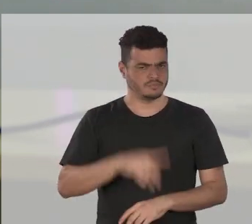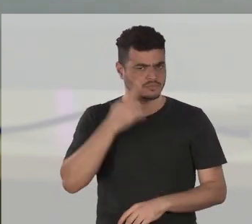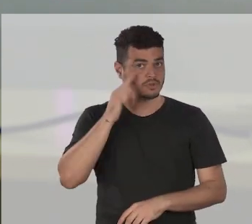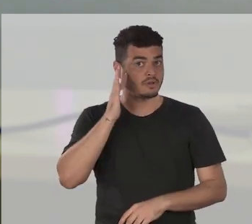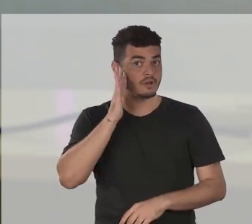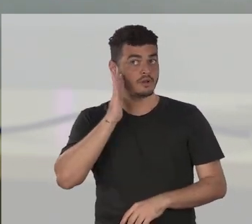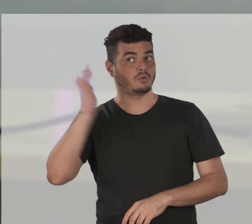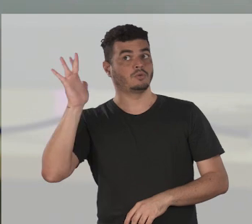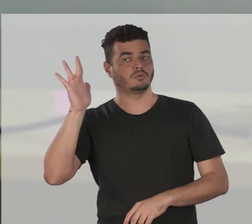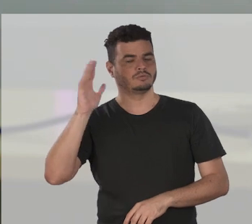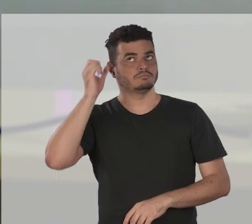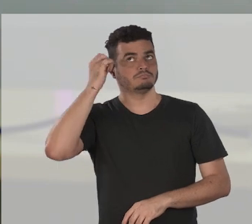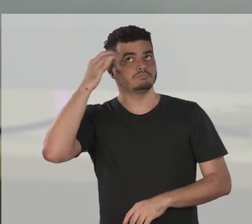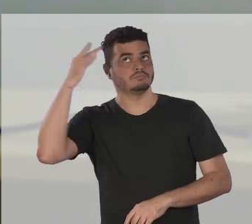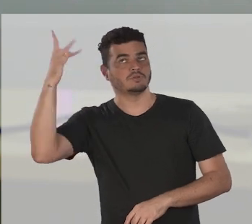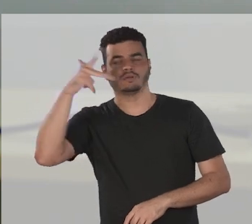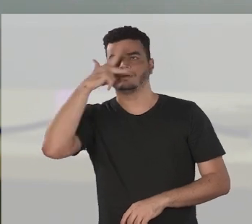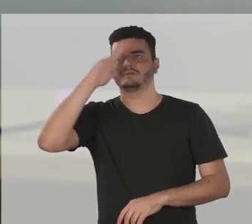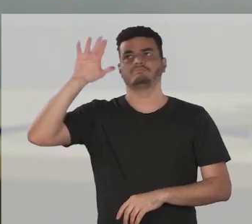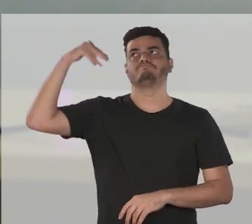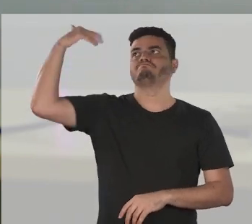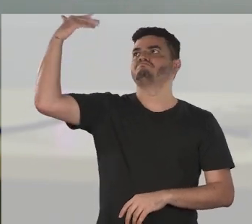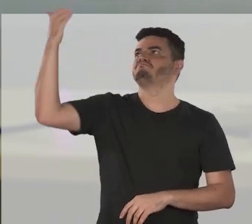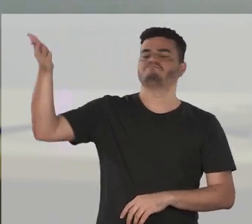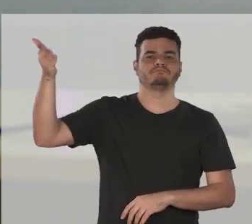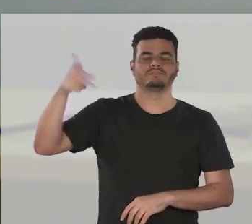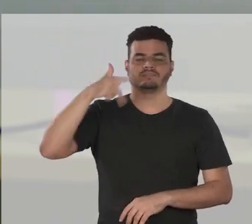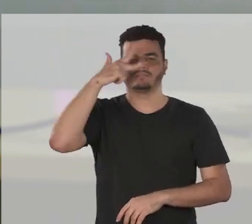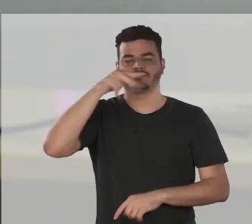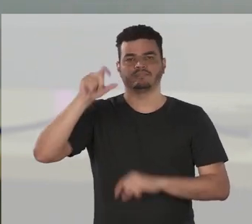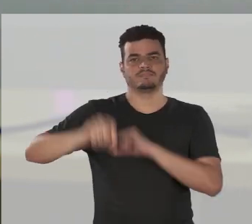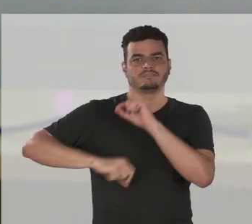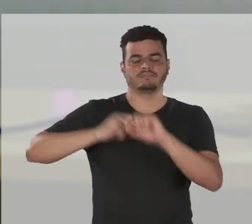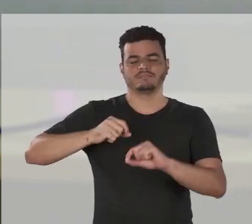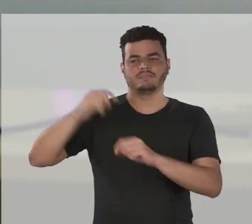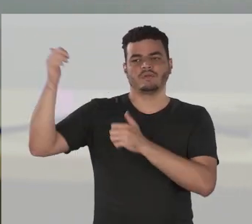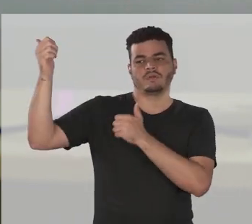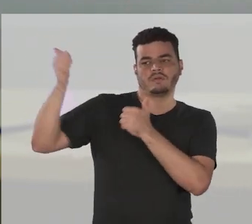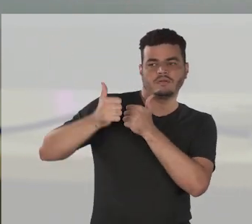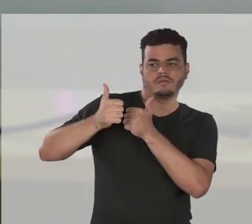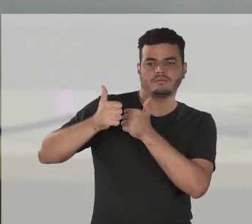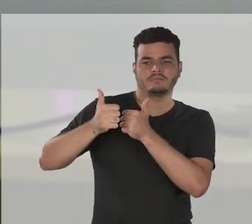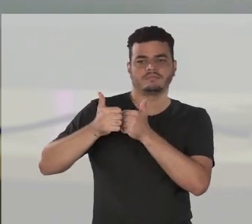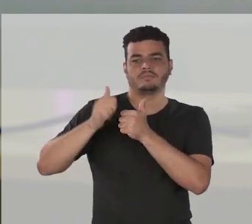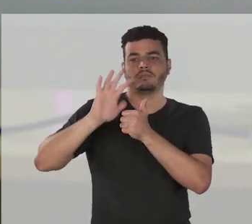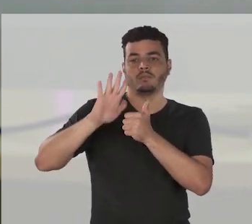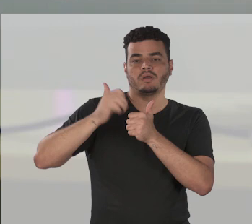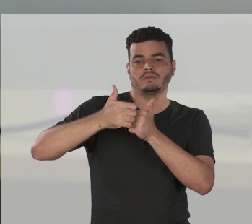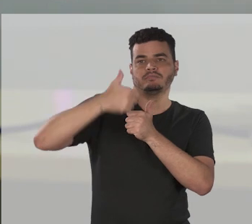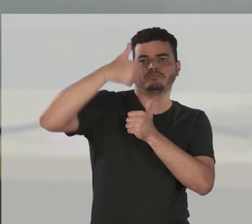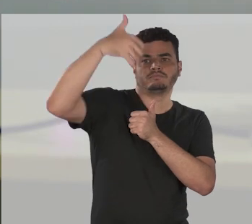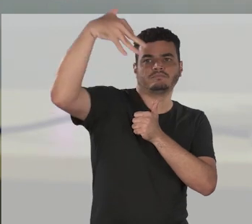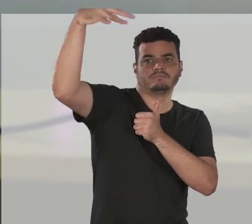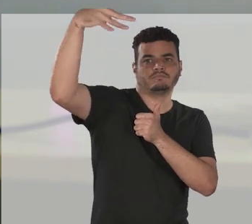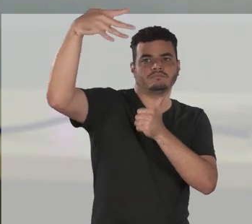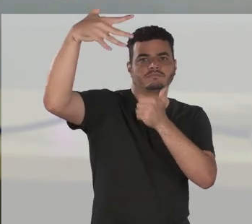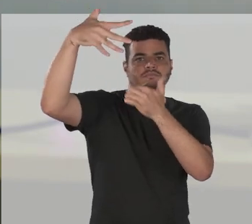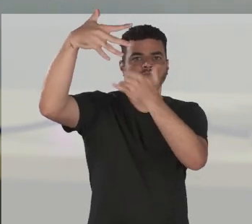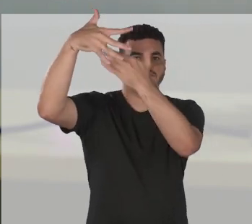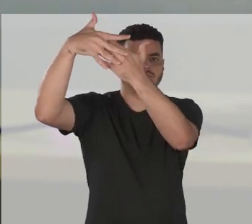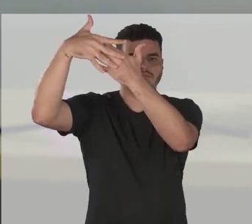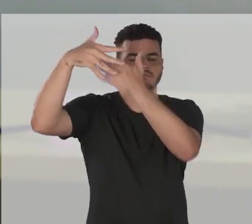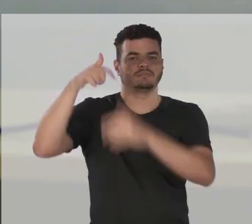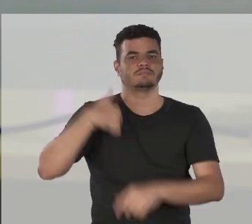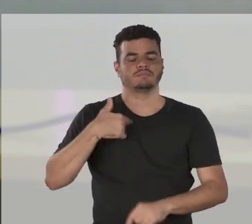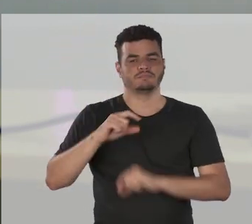utopia está no horizonte. Aproximo-me 2 passos. Ela se afasta 2 passos. Caminho 10